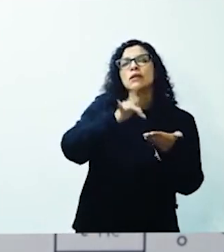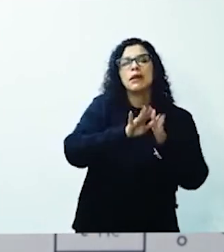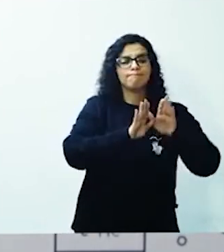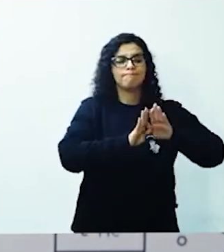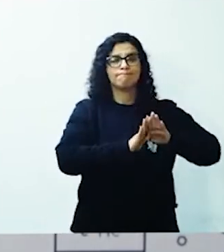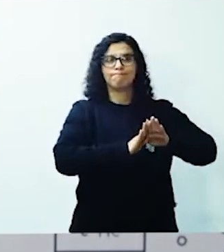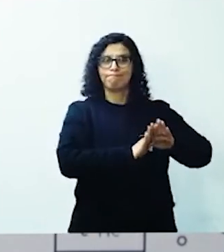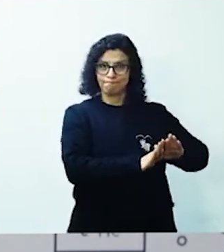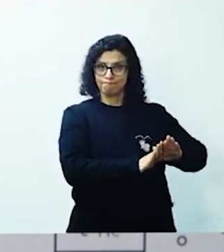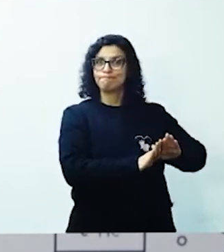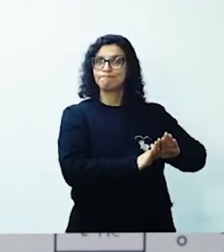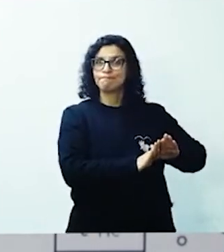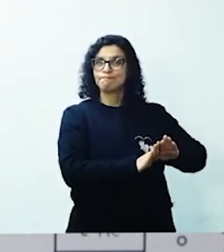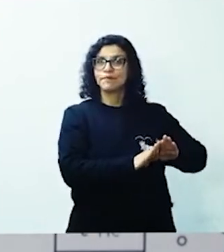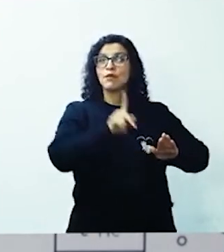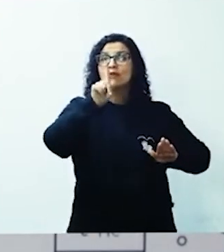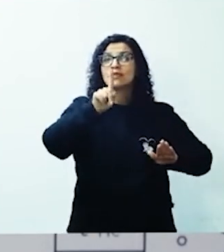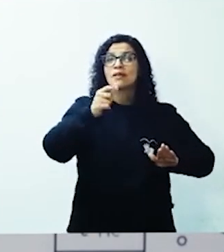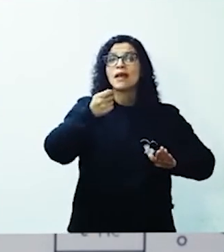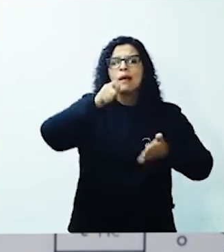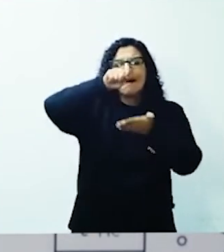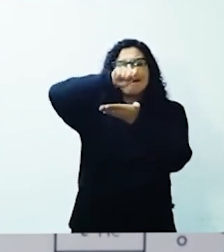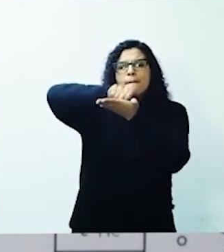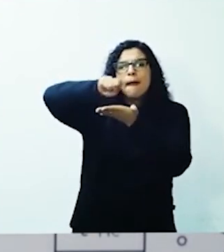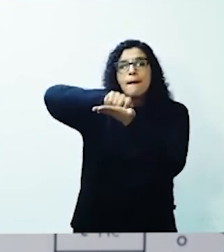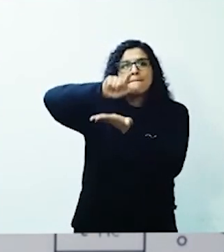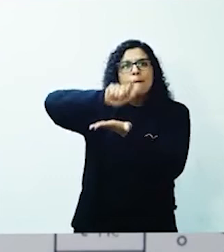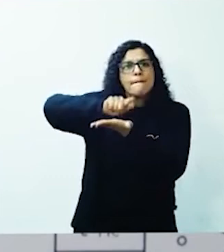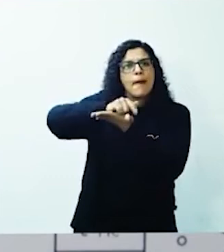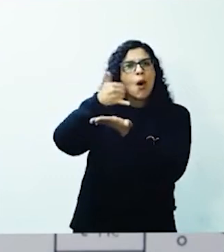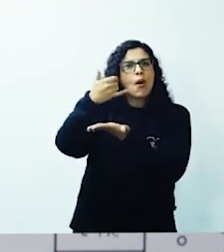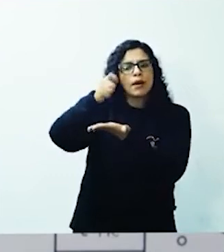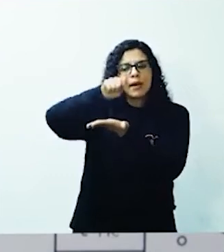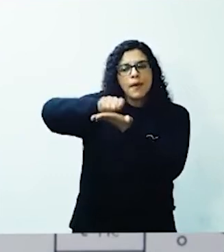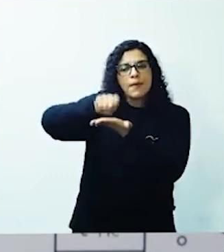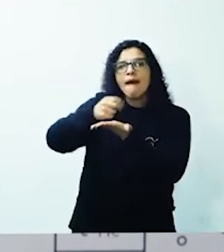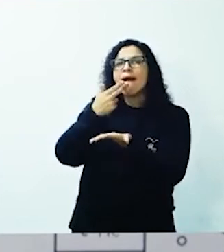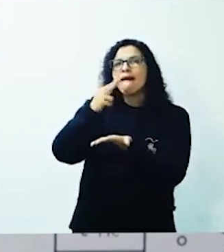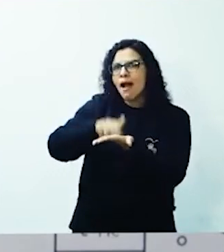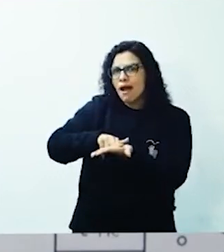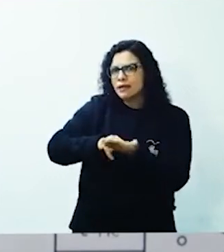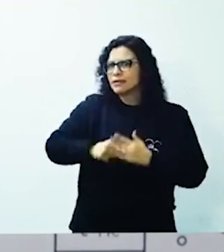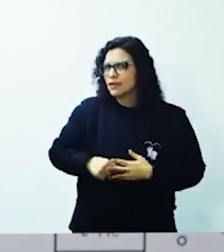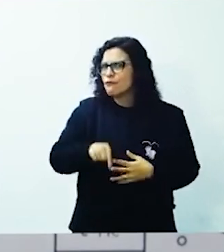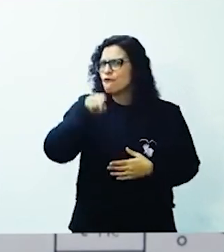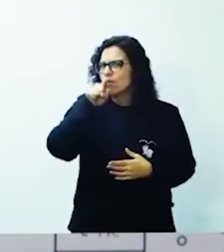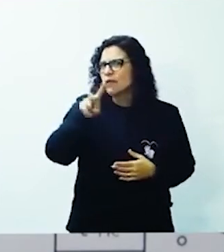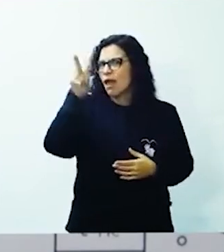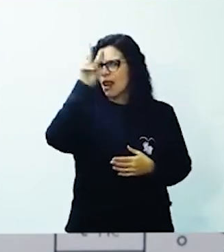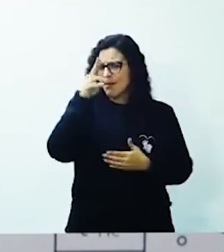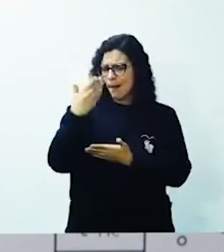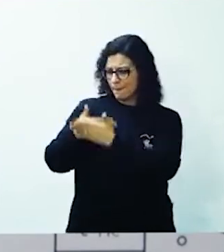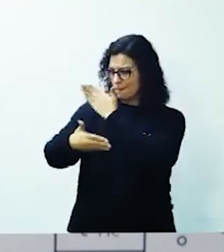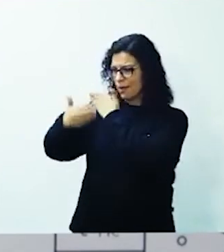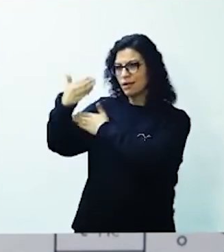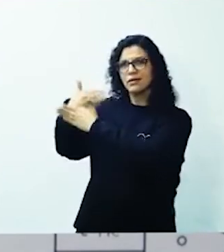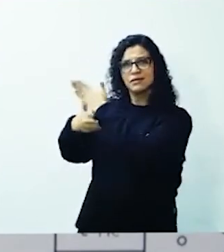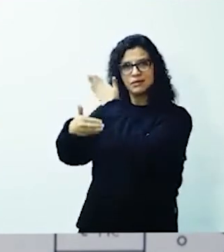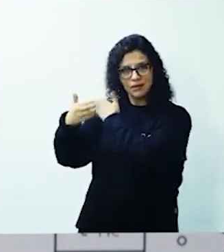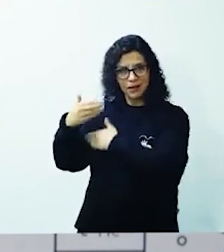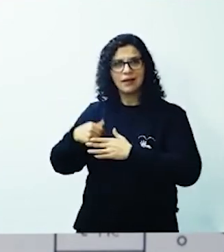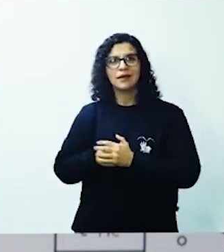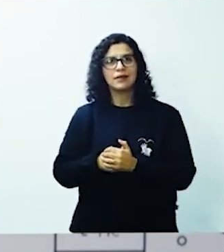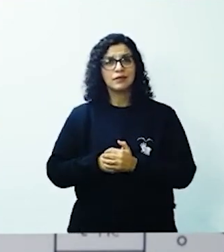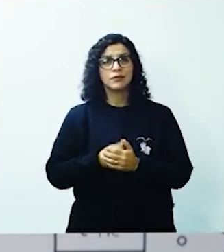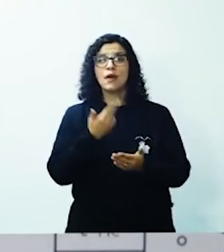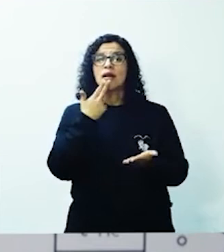celular. Escreva uma carta à mão. Vocês estão lembrados que antigamente, né,